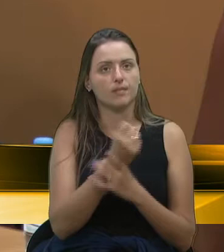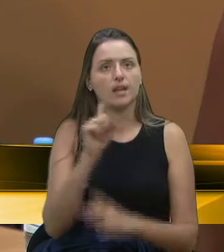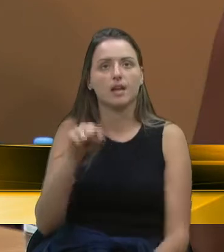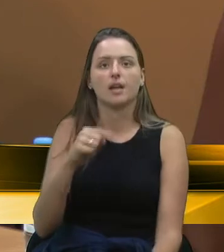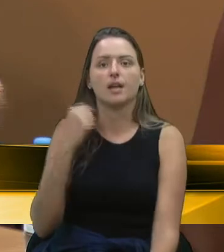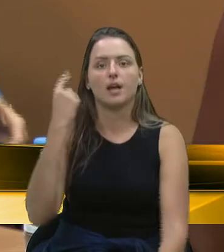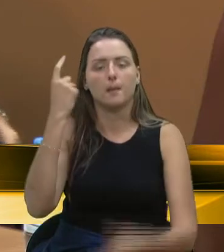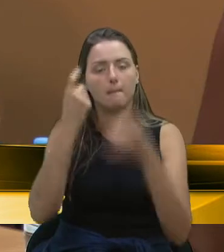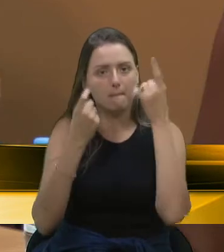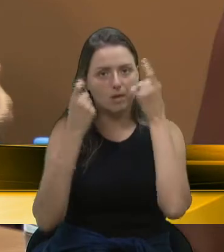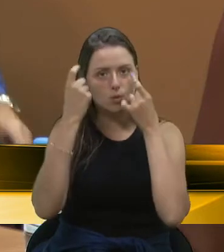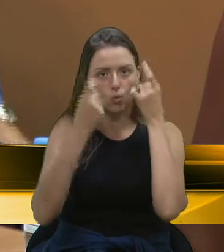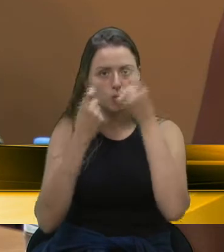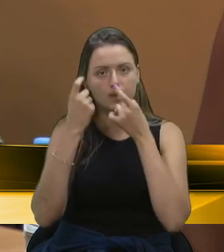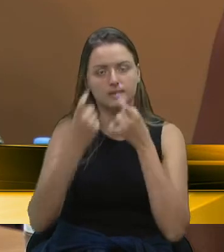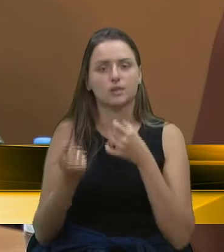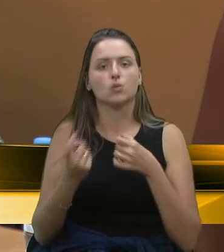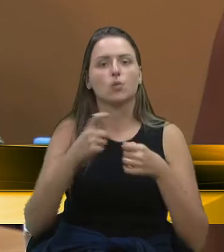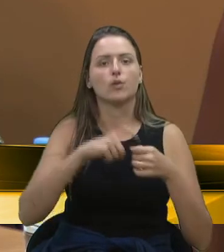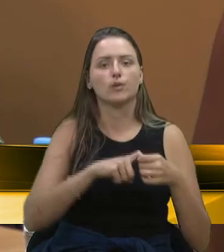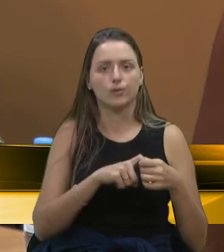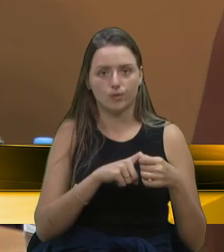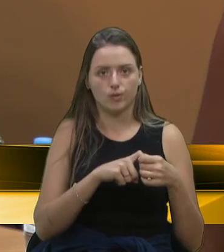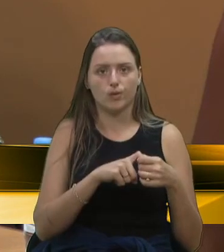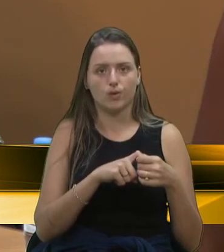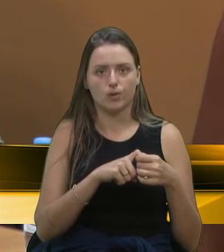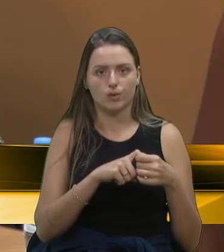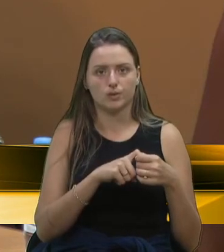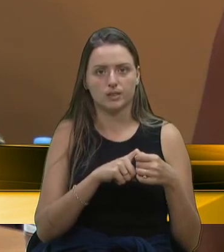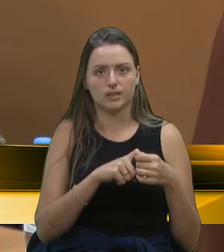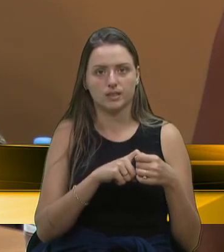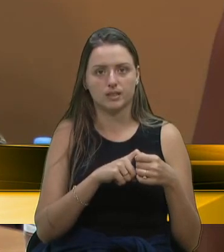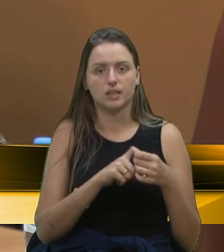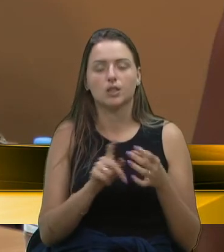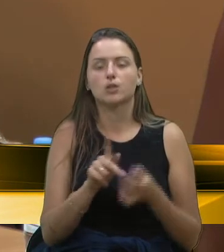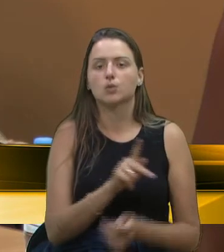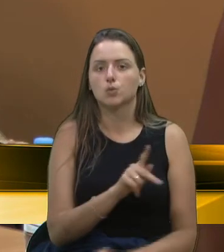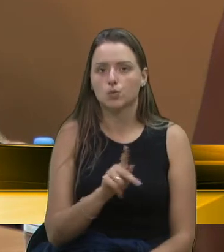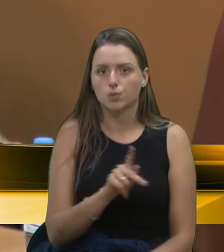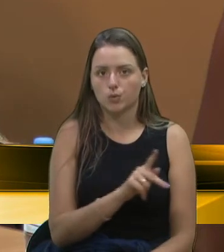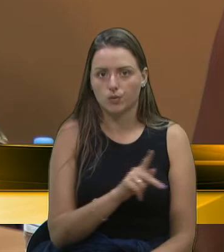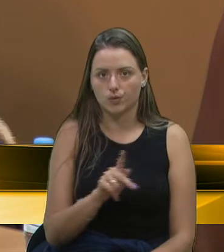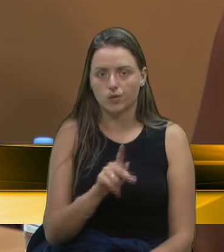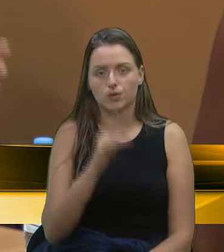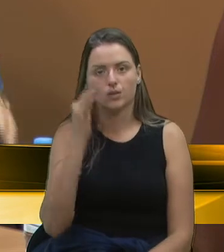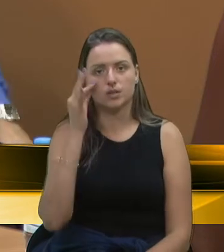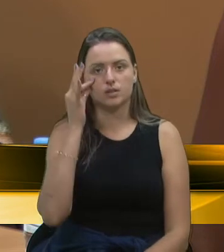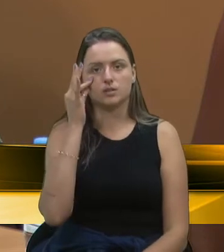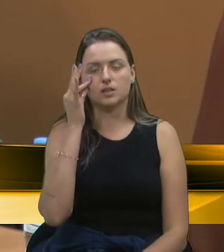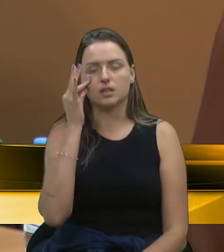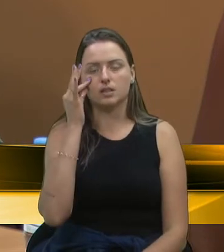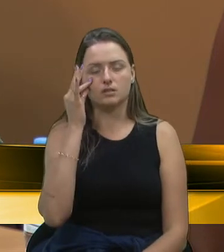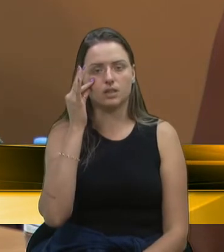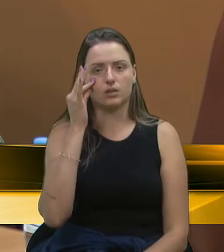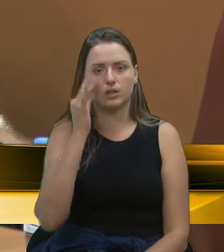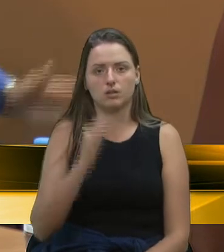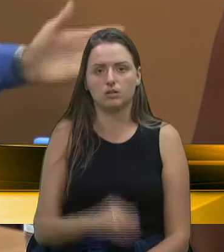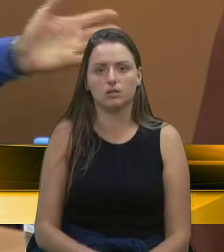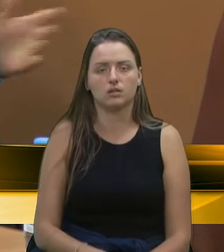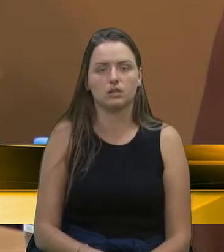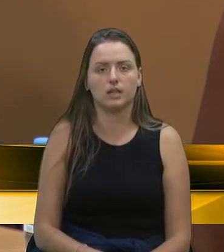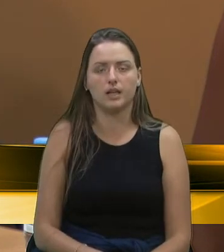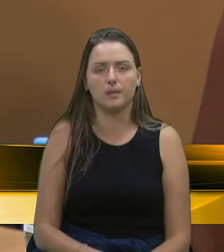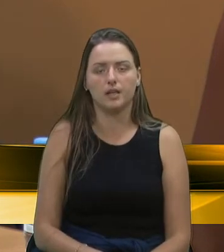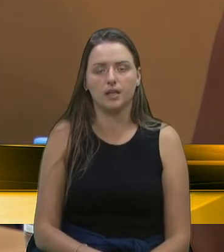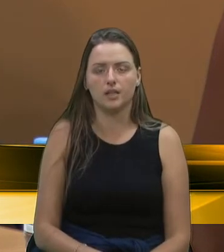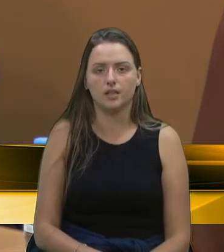preocupação em relação à volta dos professores às aulas presenciais, como foi